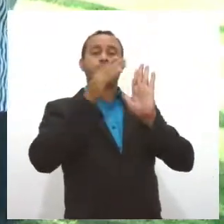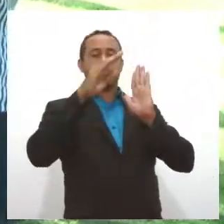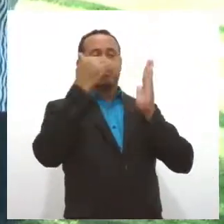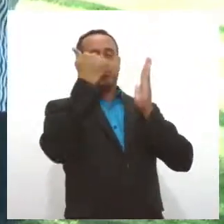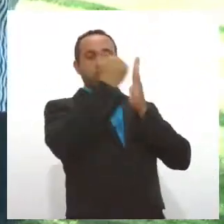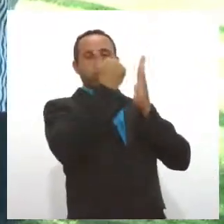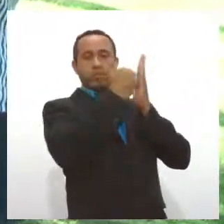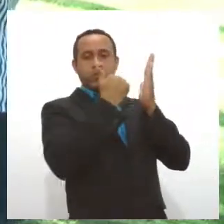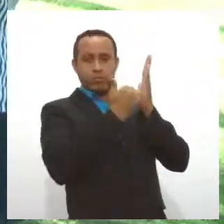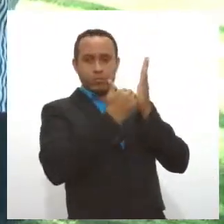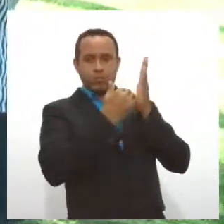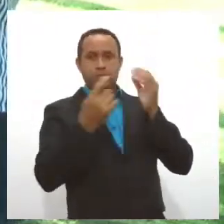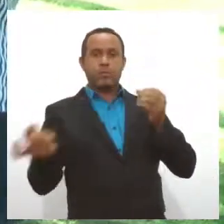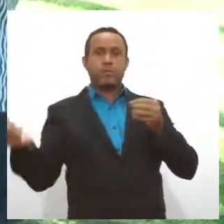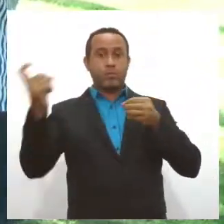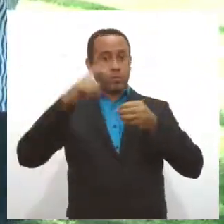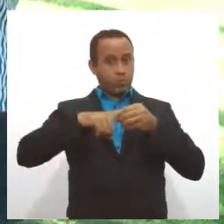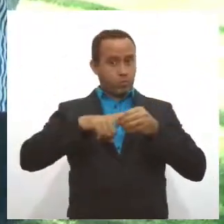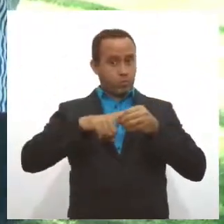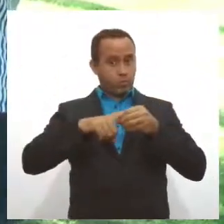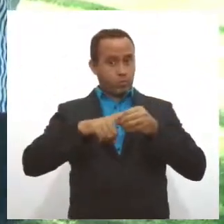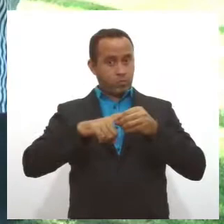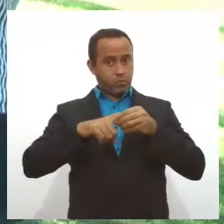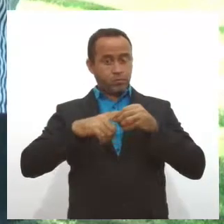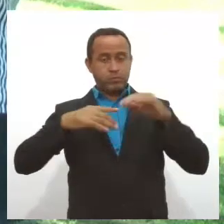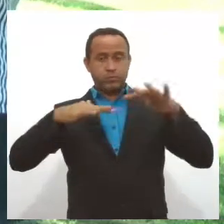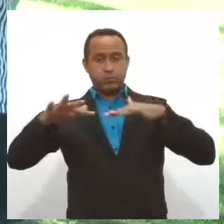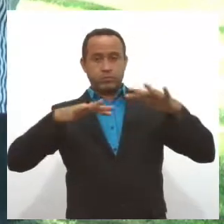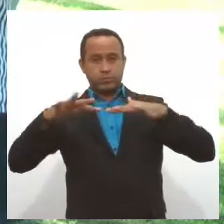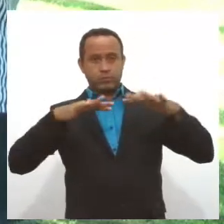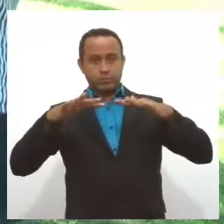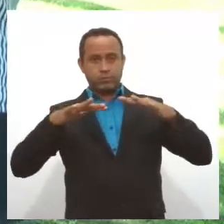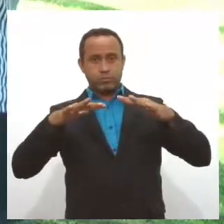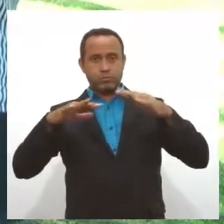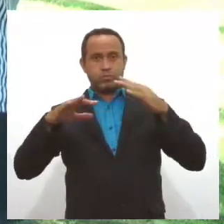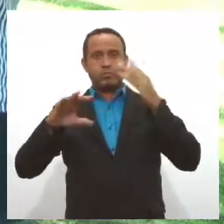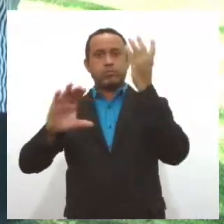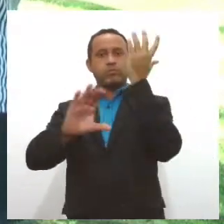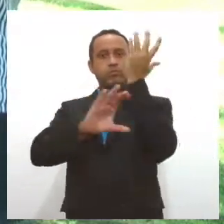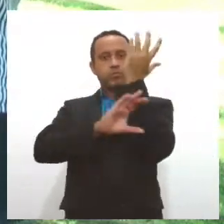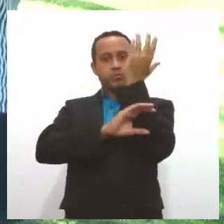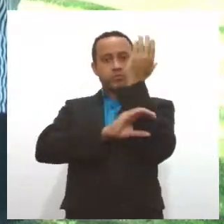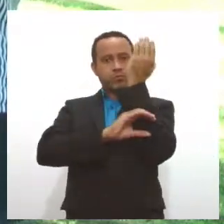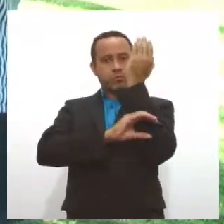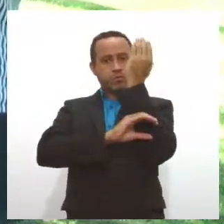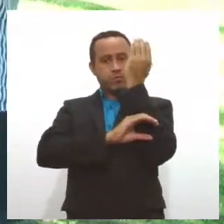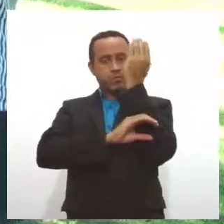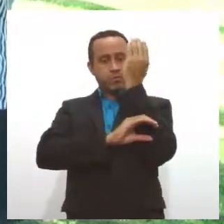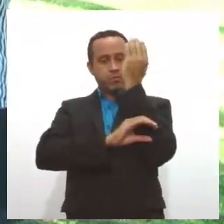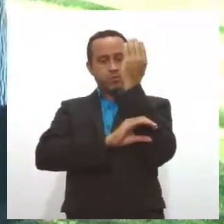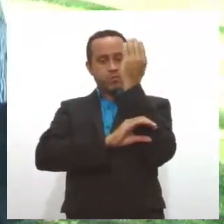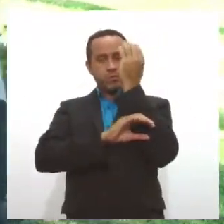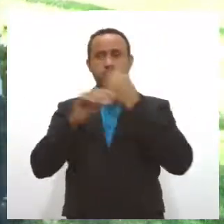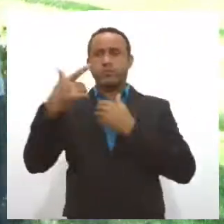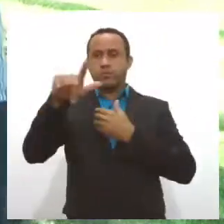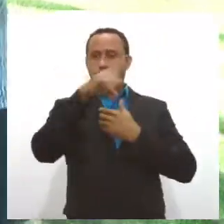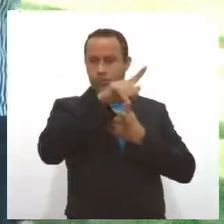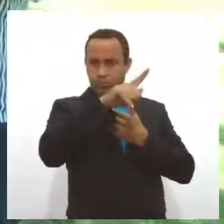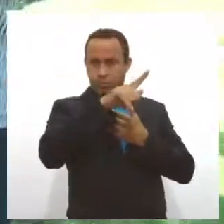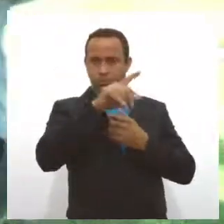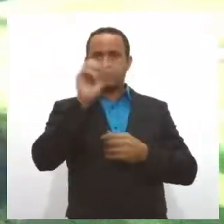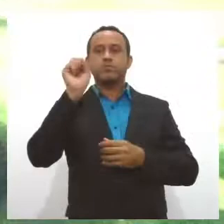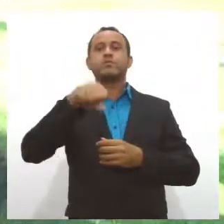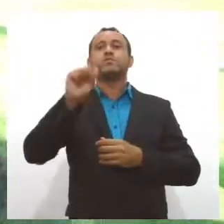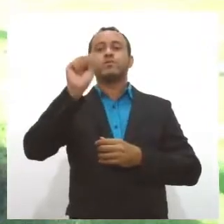o retorno das atividades dos mercados setoriais e dos mercados centrais. É, exatamente,